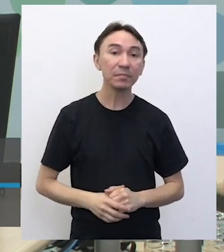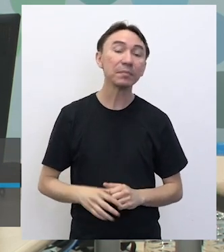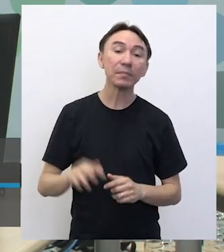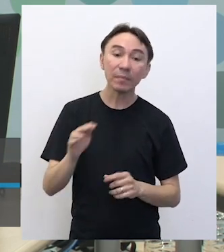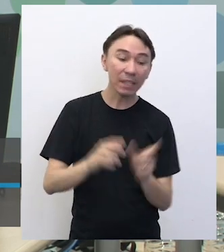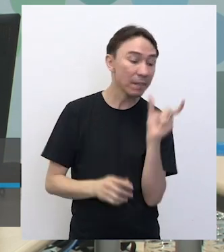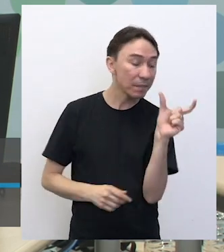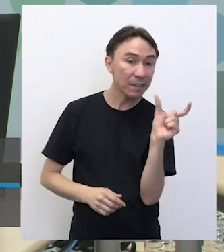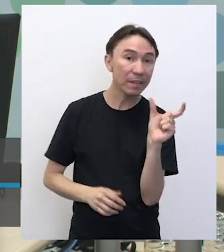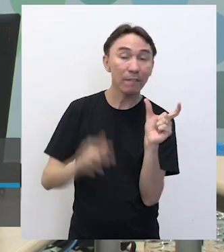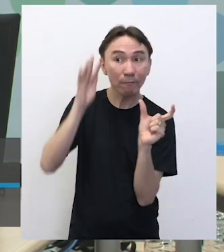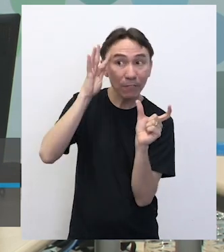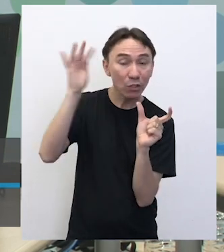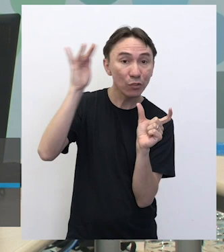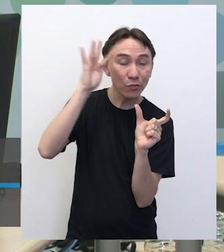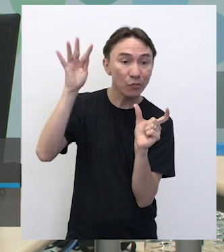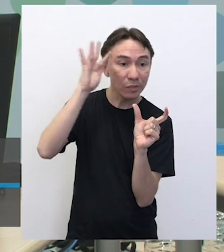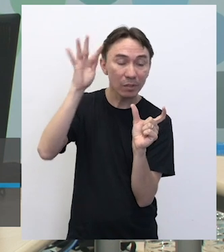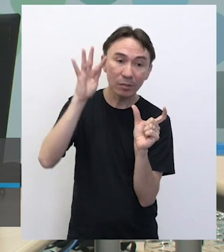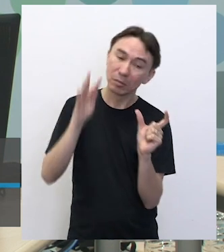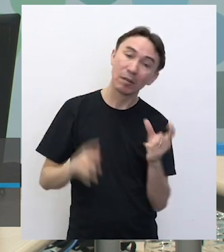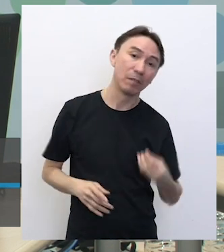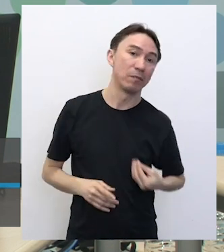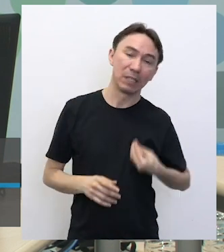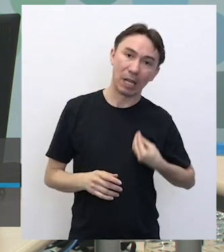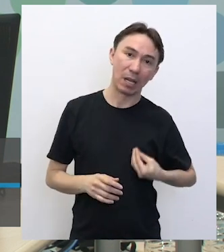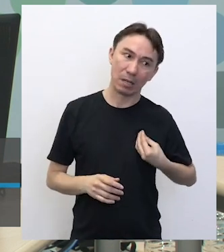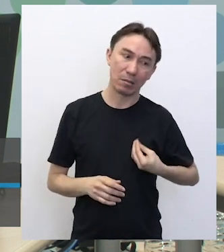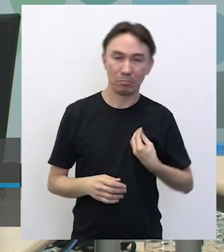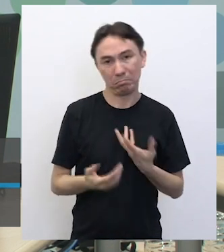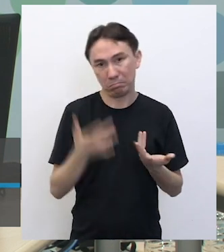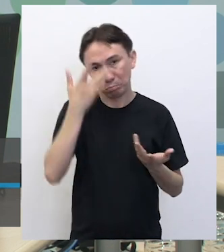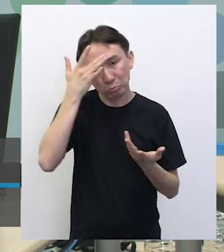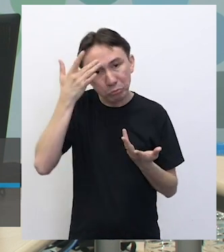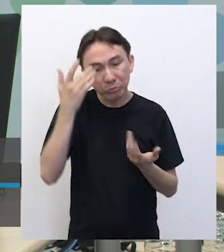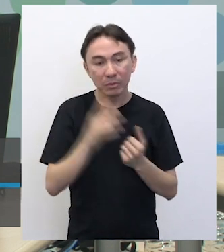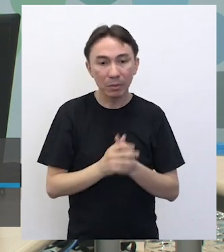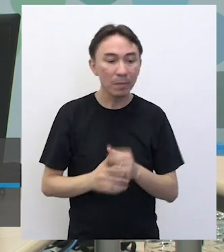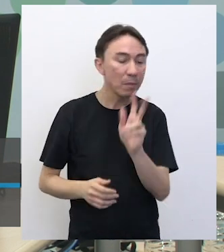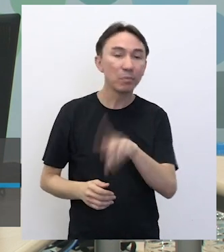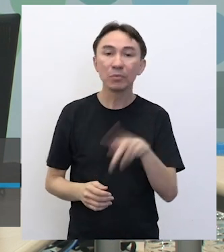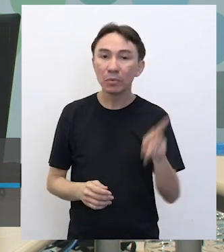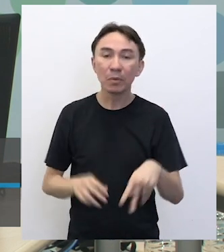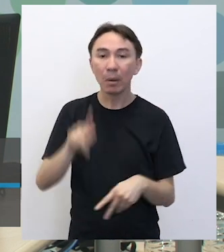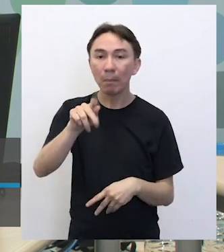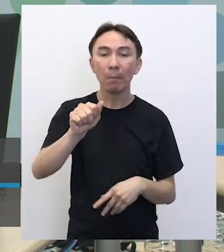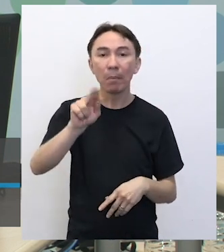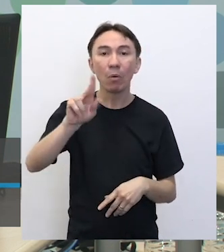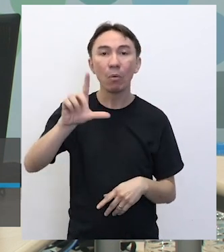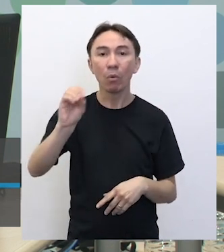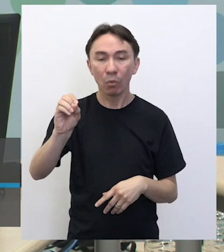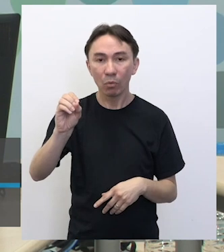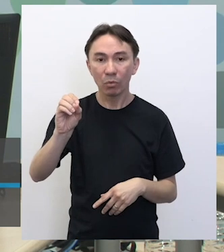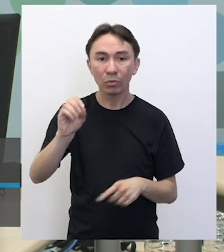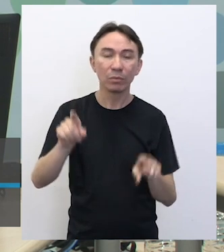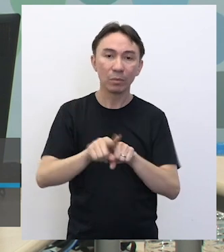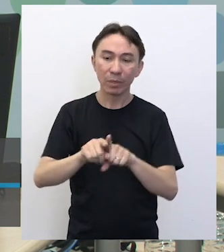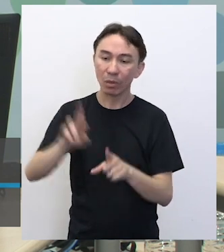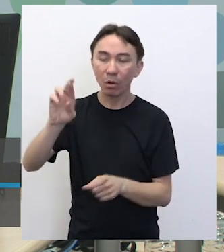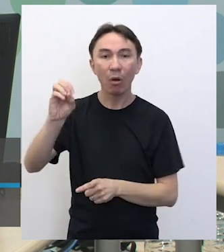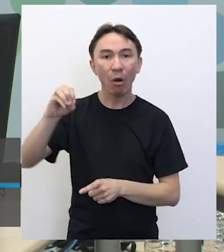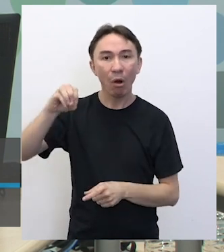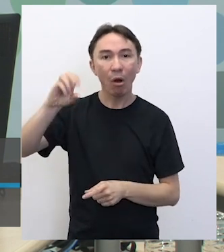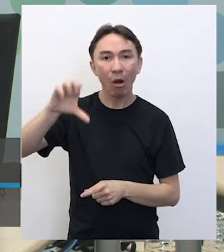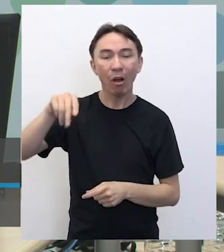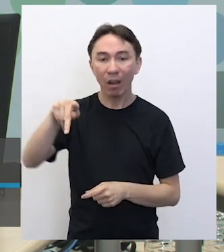filosofia de vida, ou a filosofia de vida de tal pessoa. O professor Paulo César e o professor Roque da Silva, os dois, né,